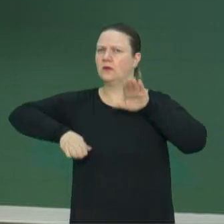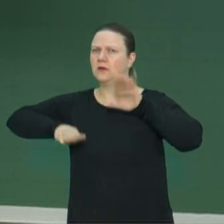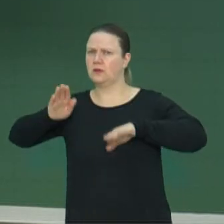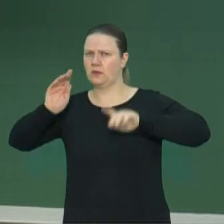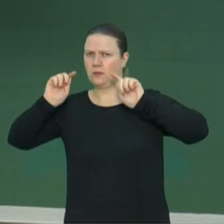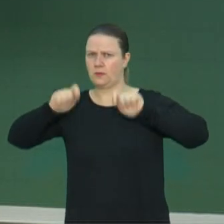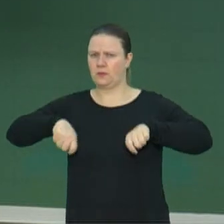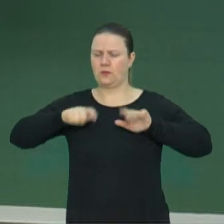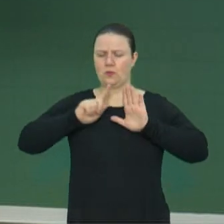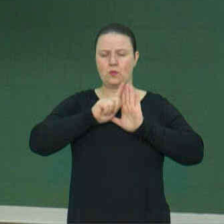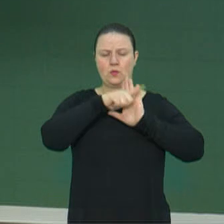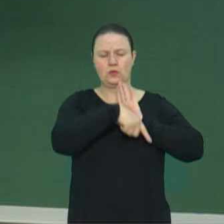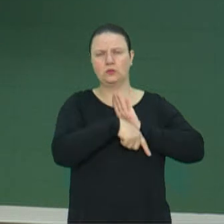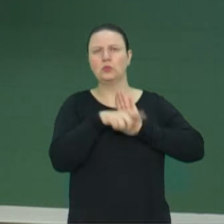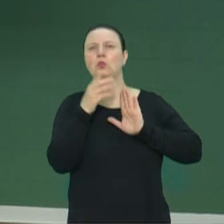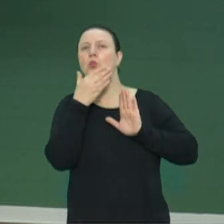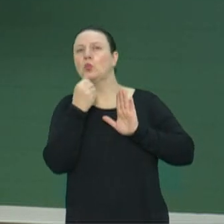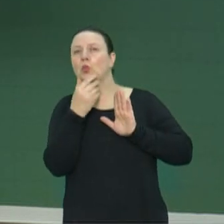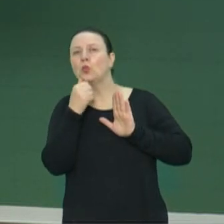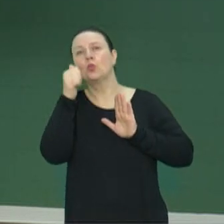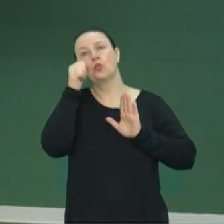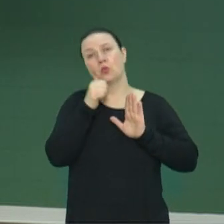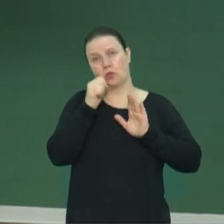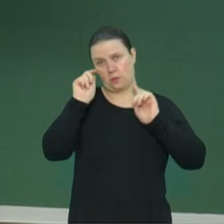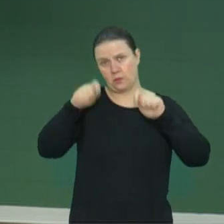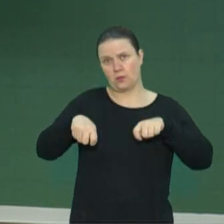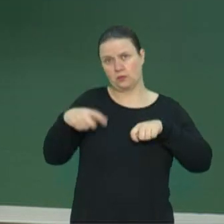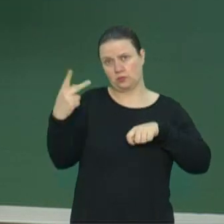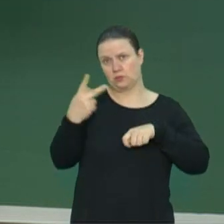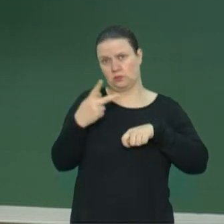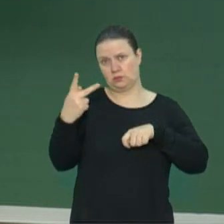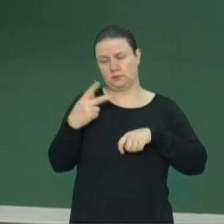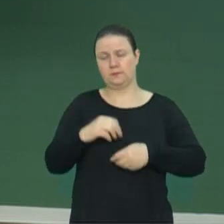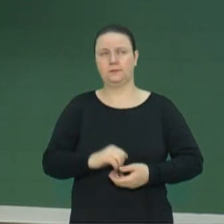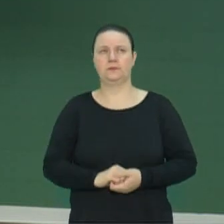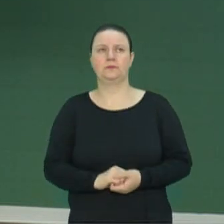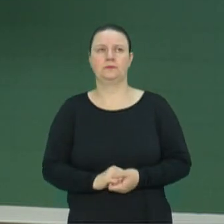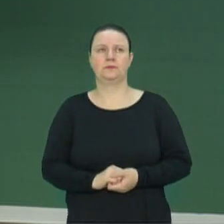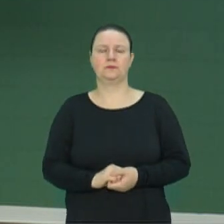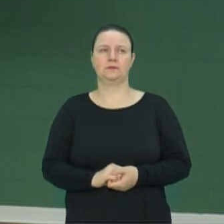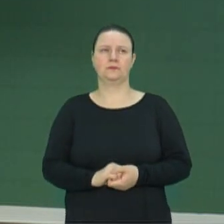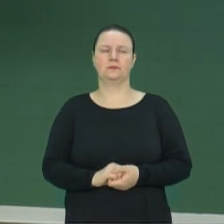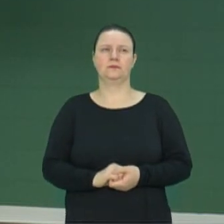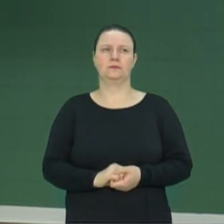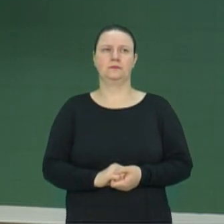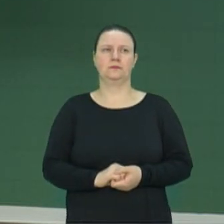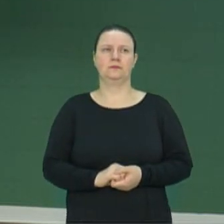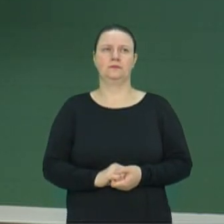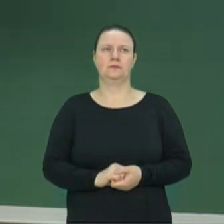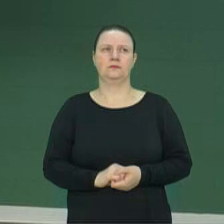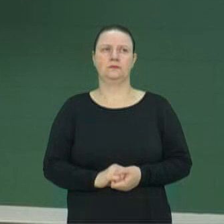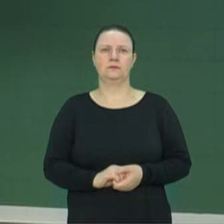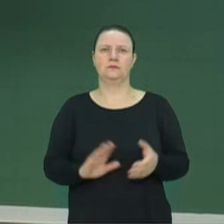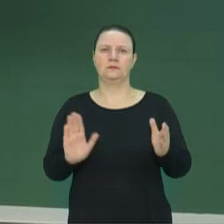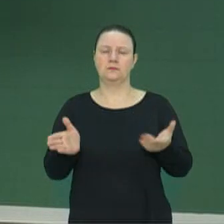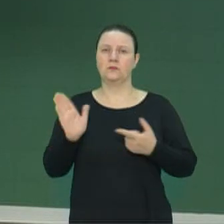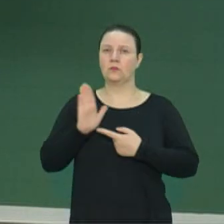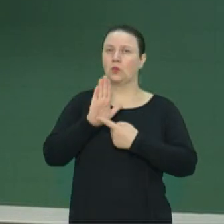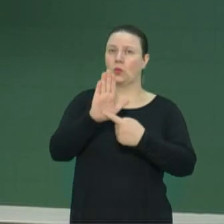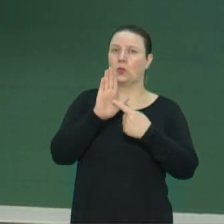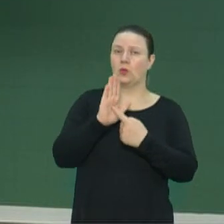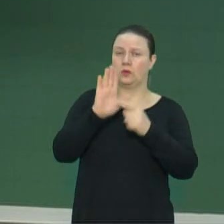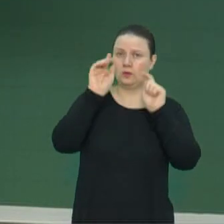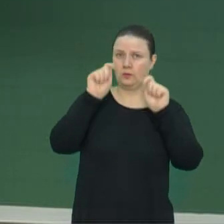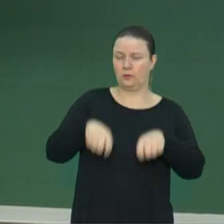ser tanto feminino quanto masculina, e número que acompanha ou substitui o nome. Os demonstrativos eles